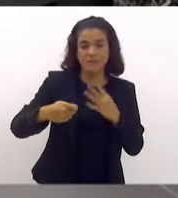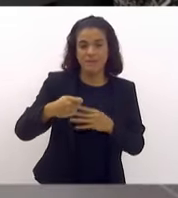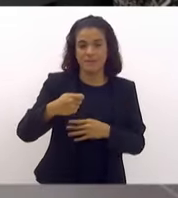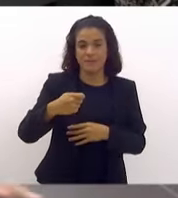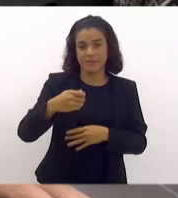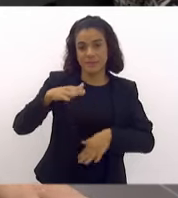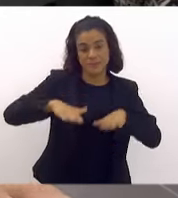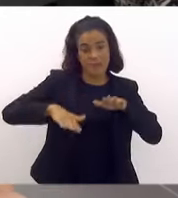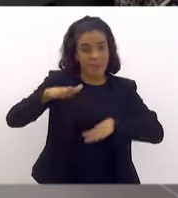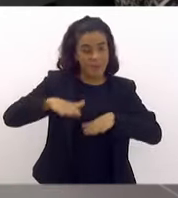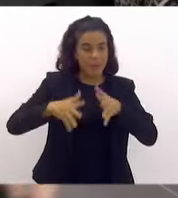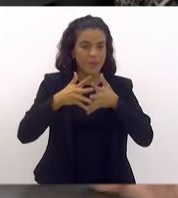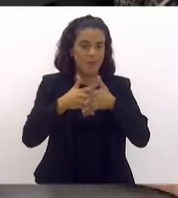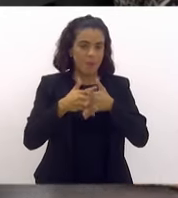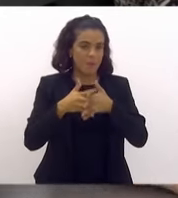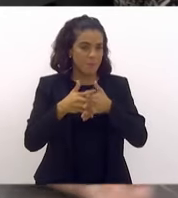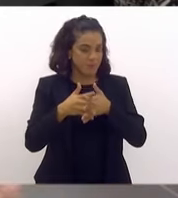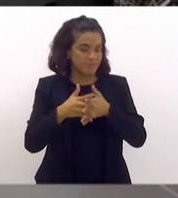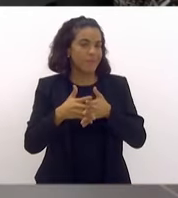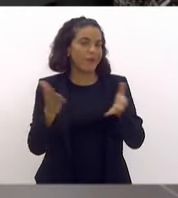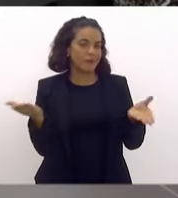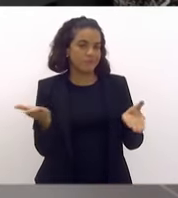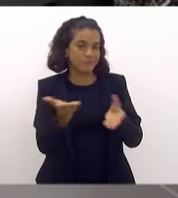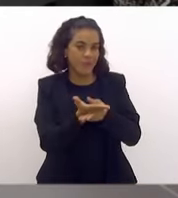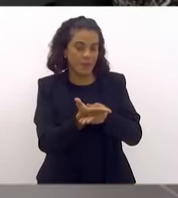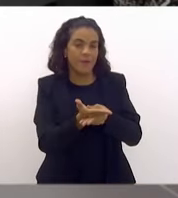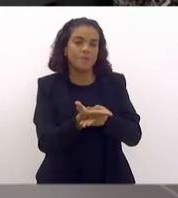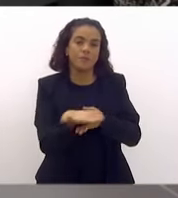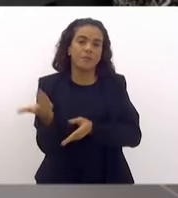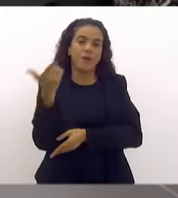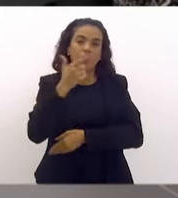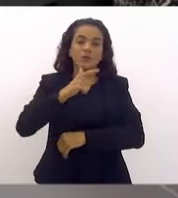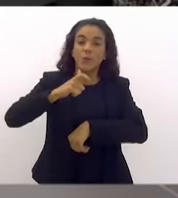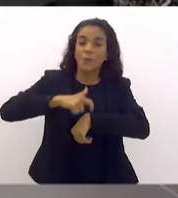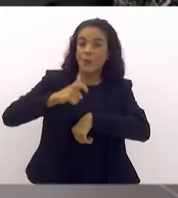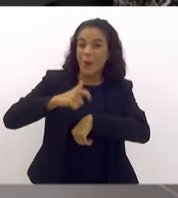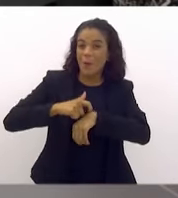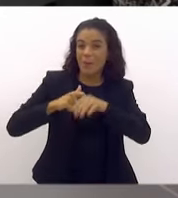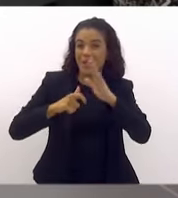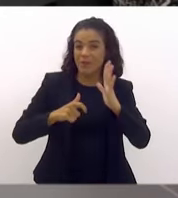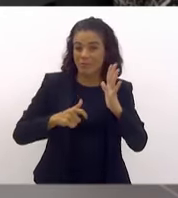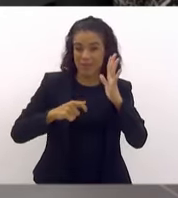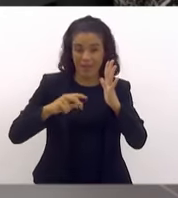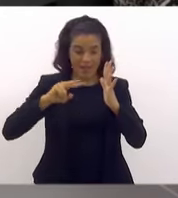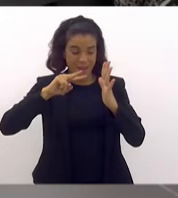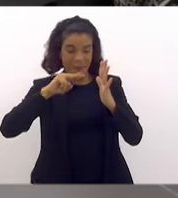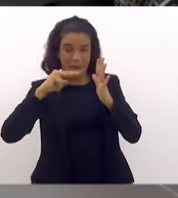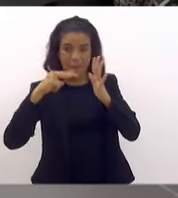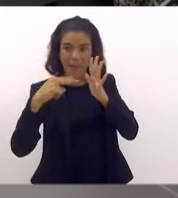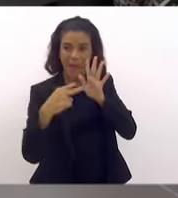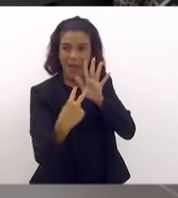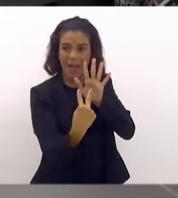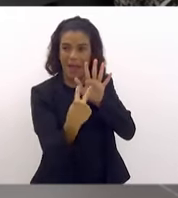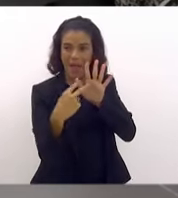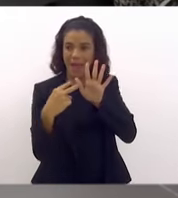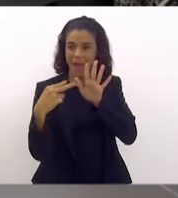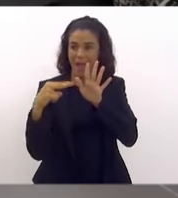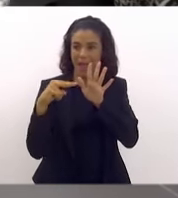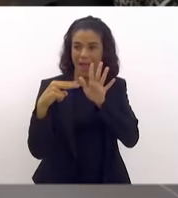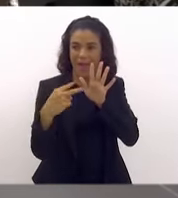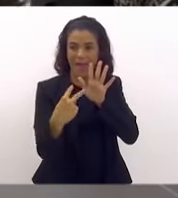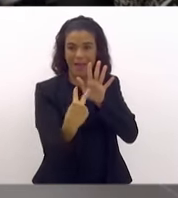depender da complexidade do processo a termos o momento do reconhecimento em juízo a respaldar aquele reconhecimento anterior